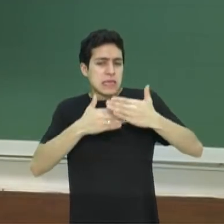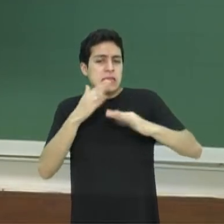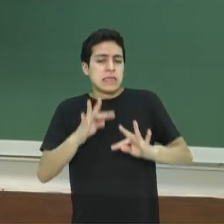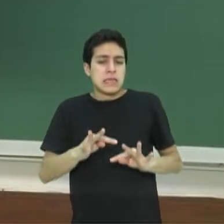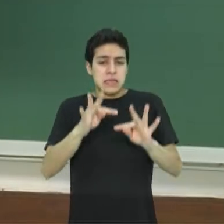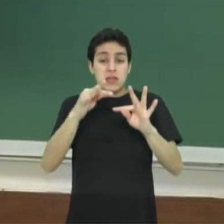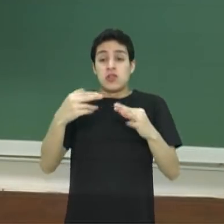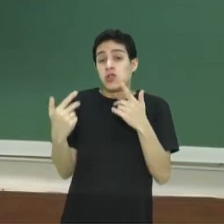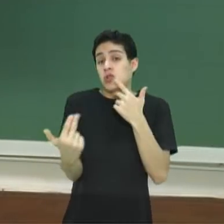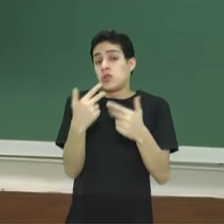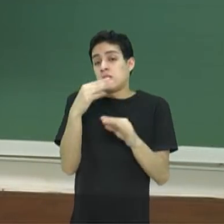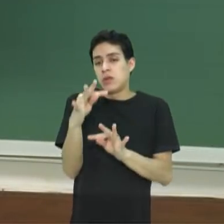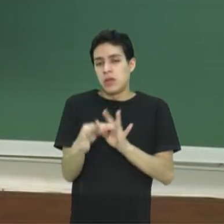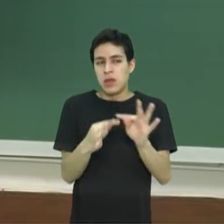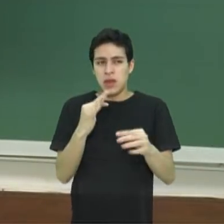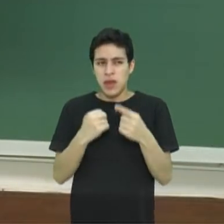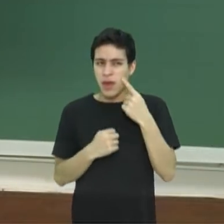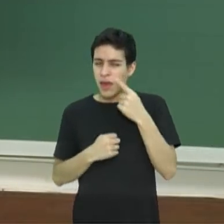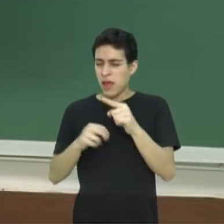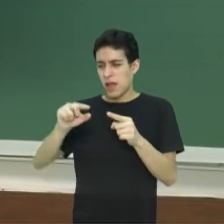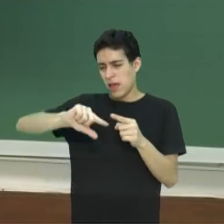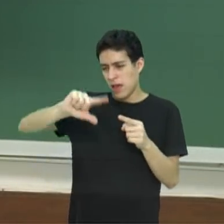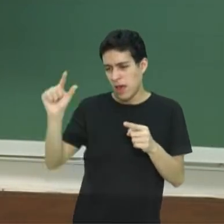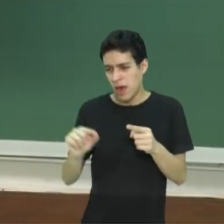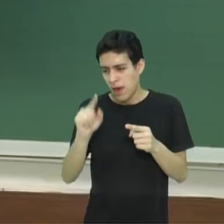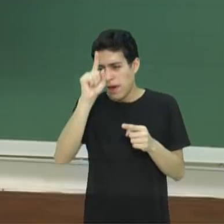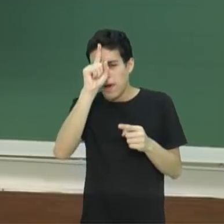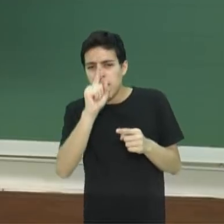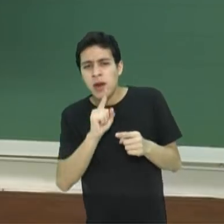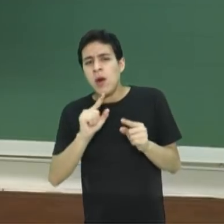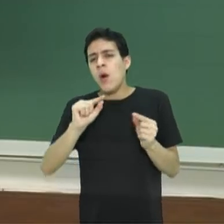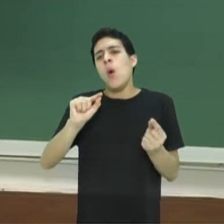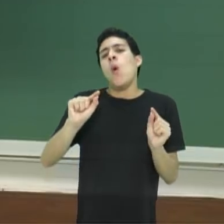tecnológica. Aqui em amarelo, nós temos aqui já no leste europeu